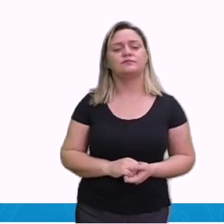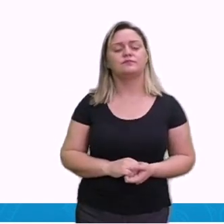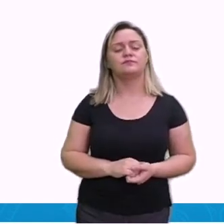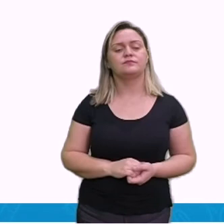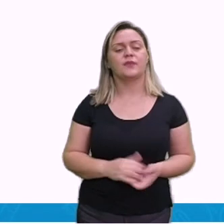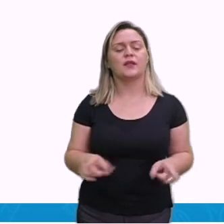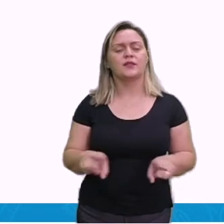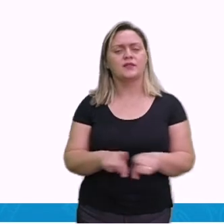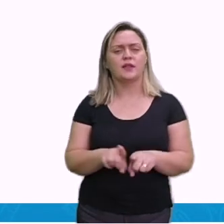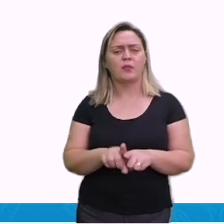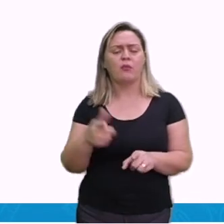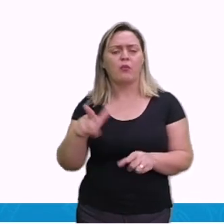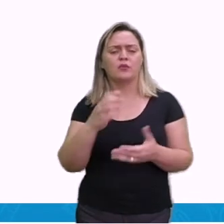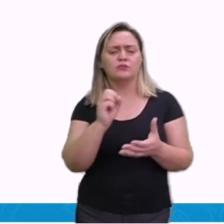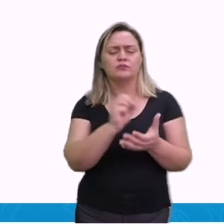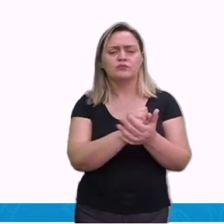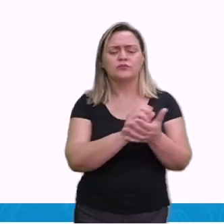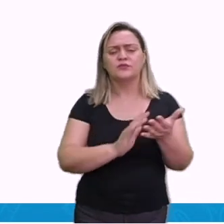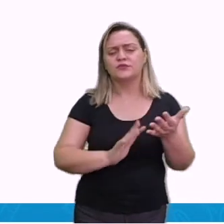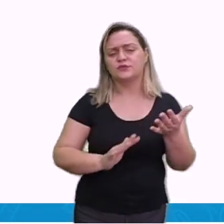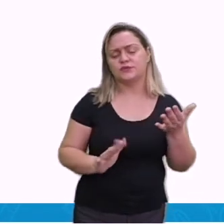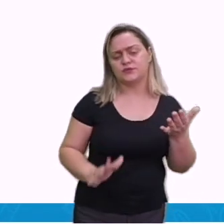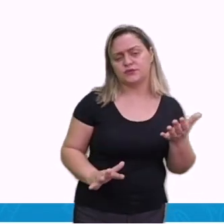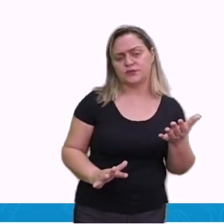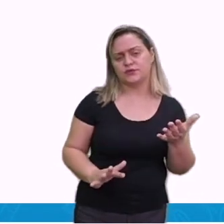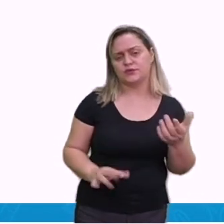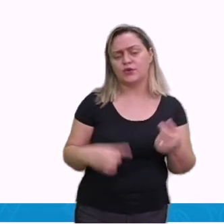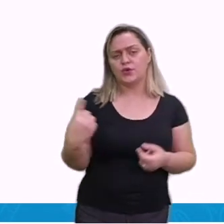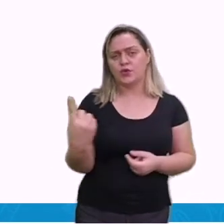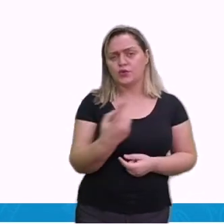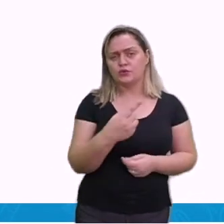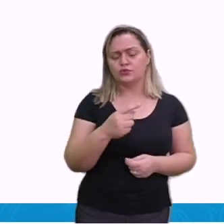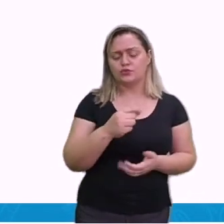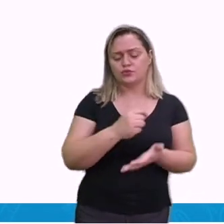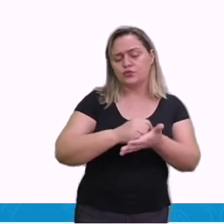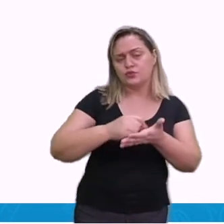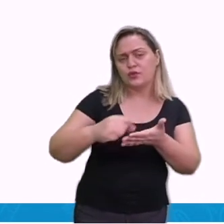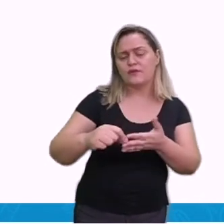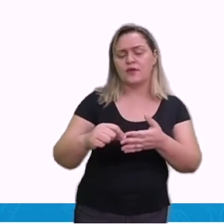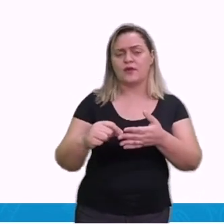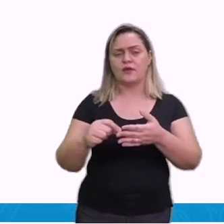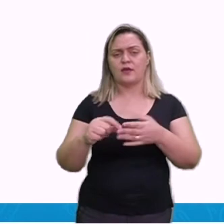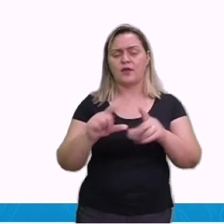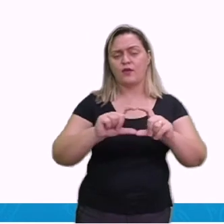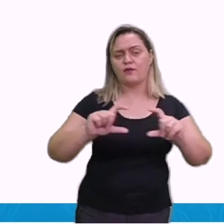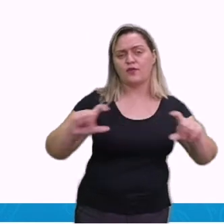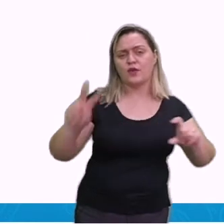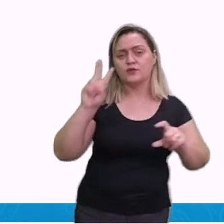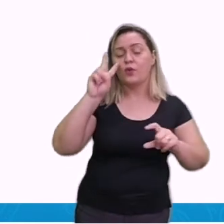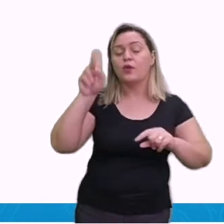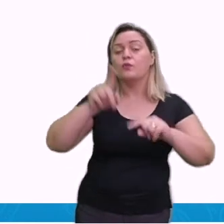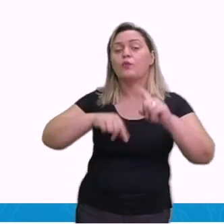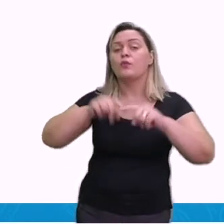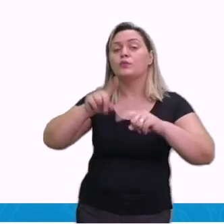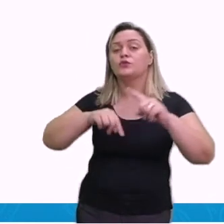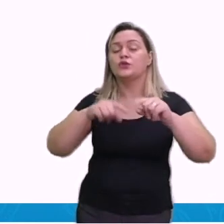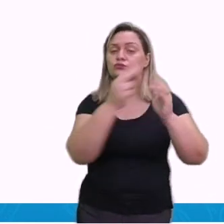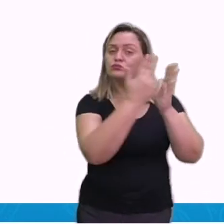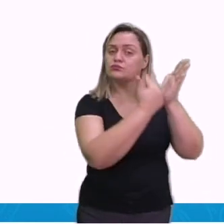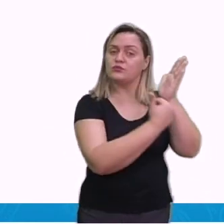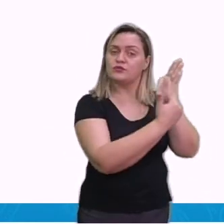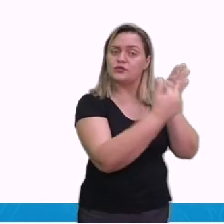Jogadores. Jogadores, singular ou plural? Olha lá, plural, vários jogadores. Então, está